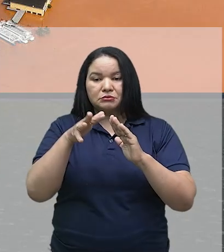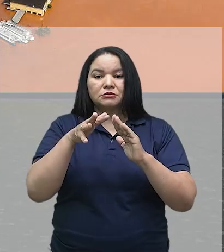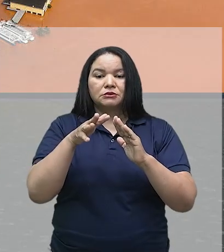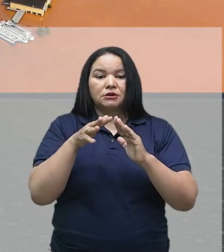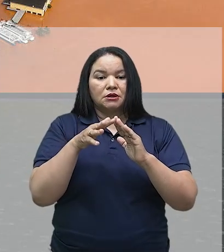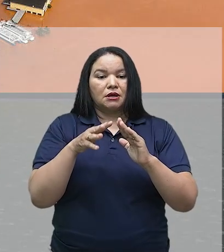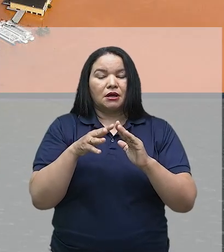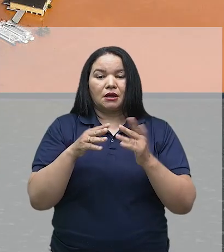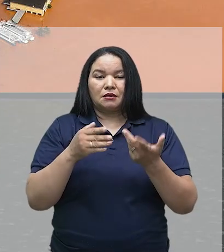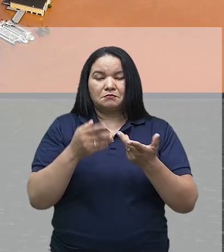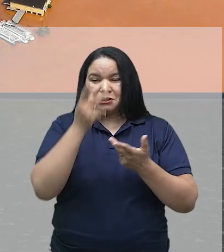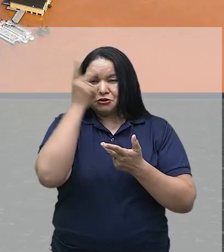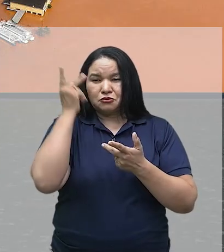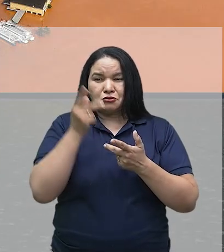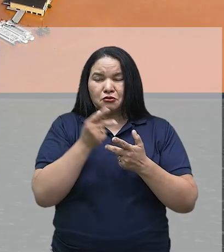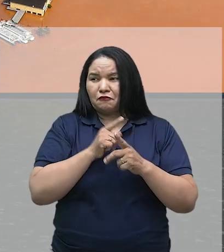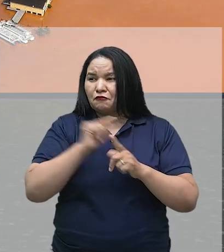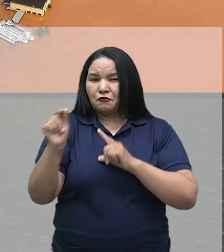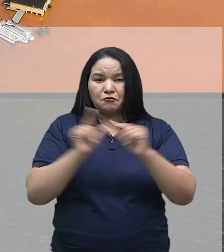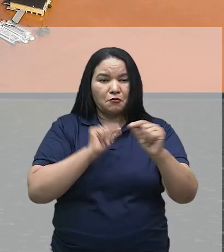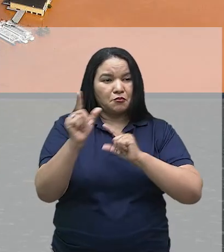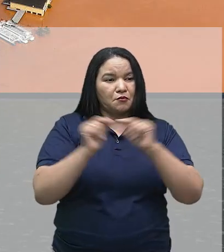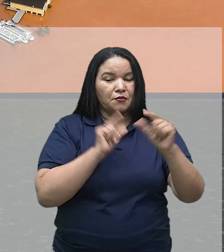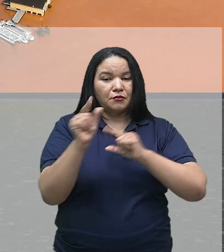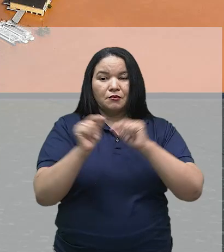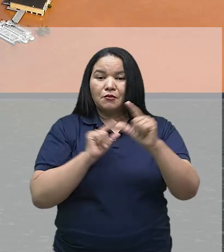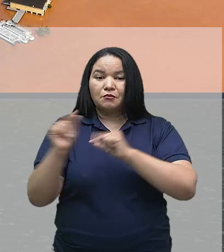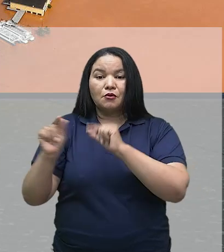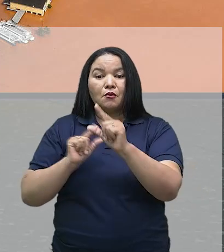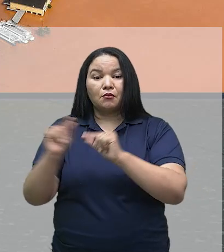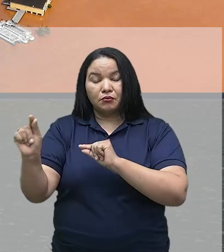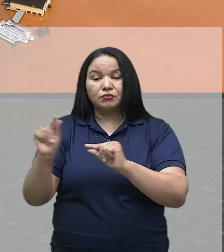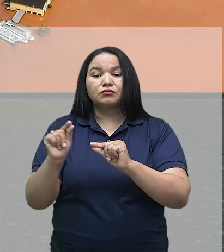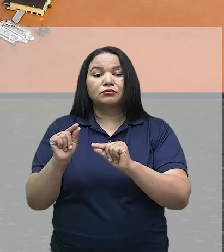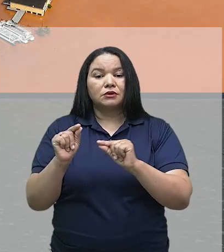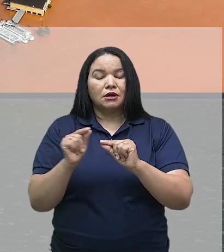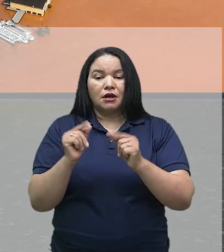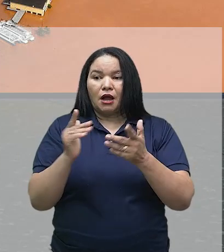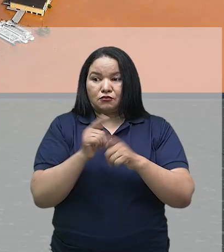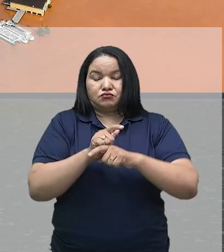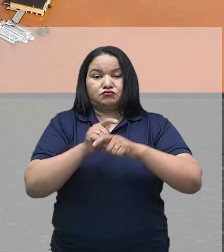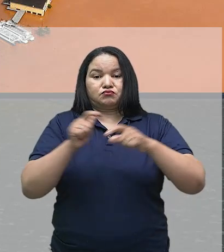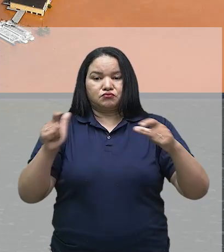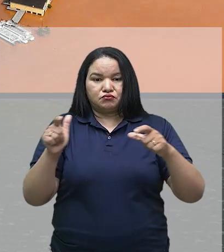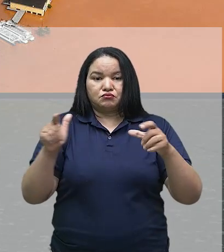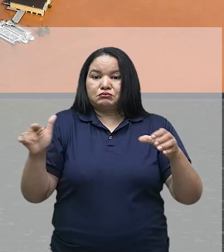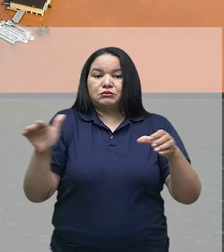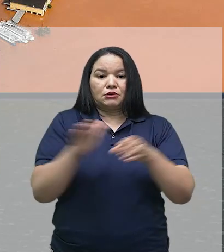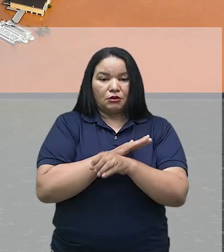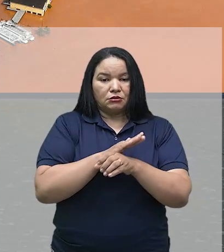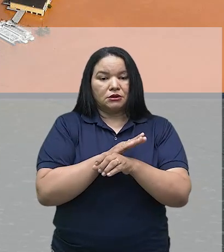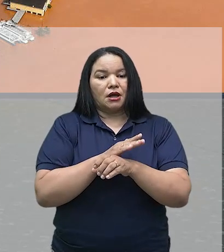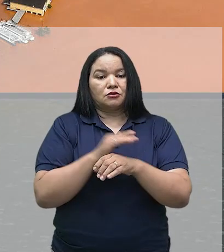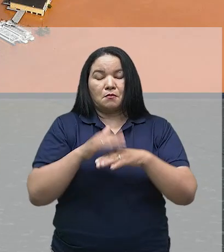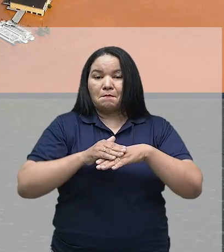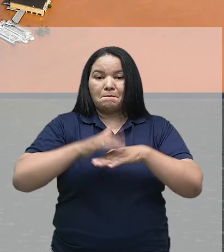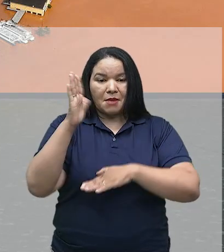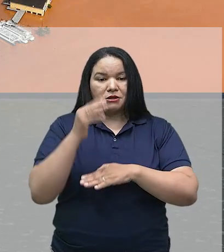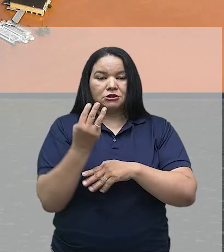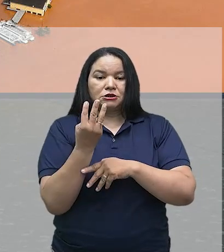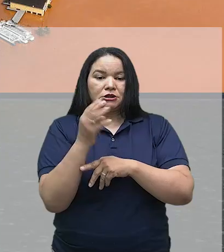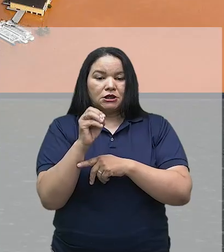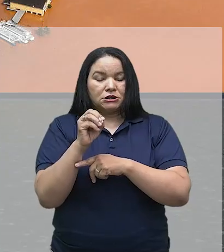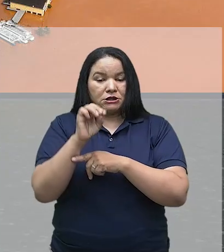provocando grande evacuação de pessoas para abrigos que não foram suficientes para as mais de 300 mil pessoas